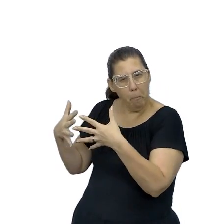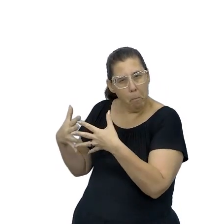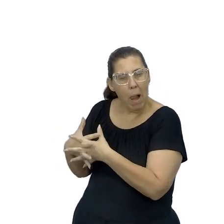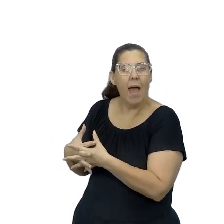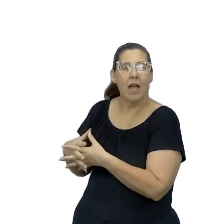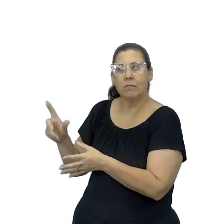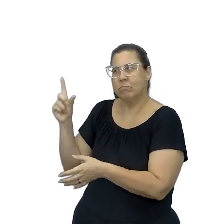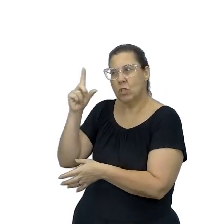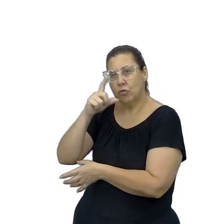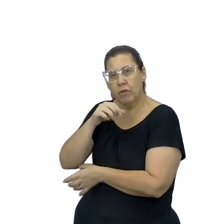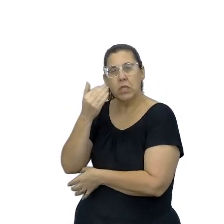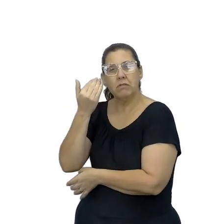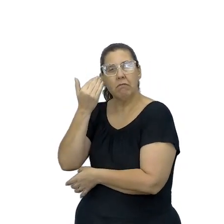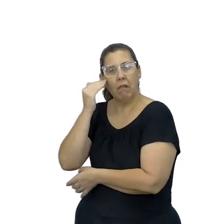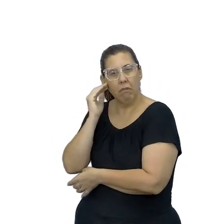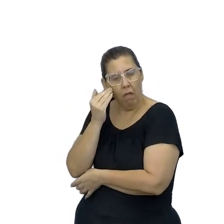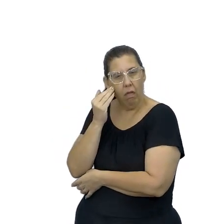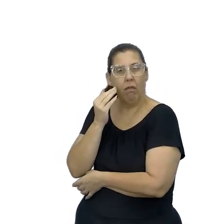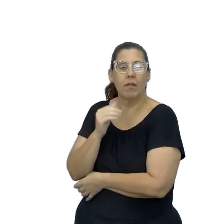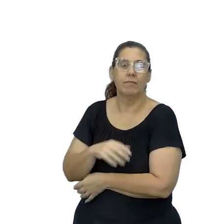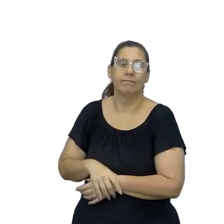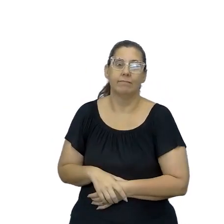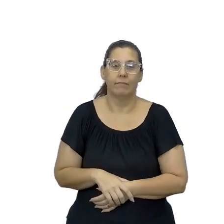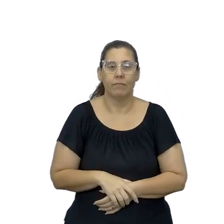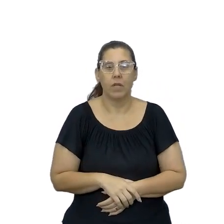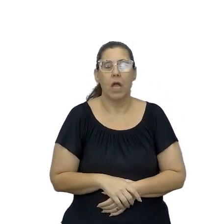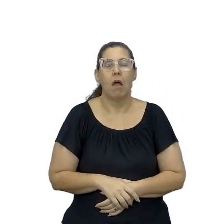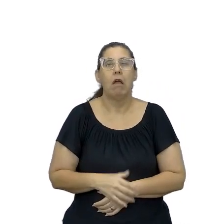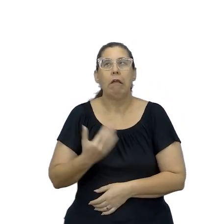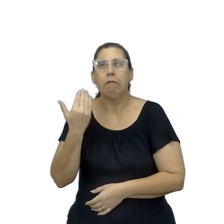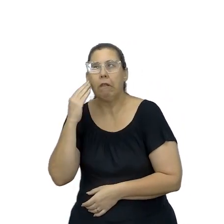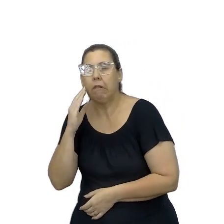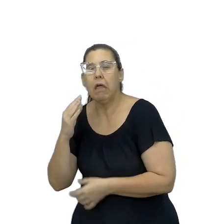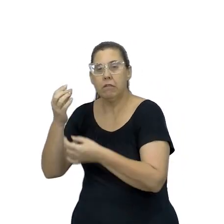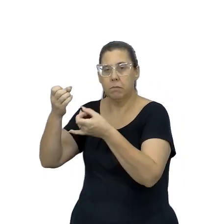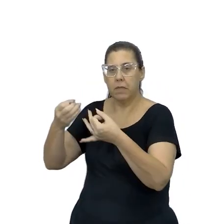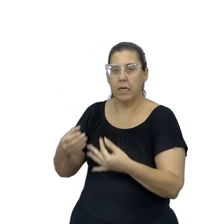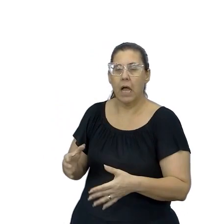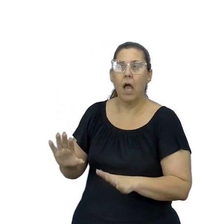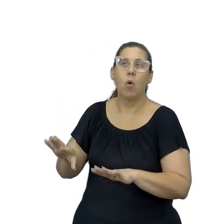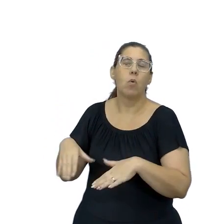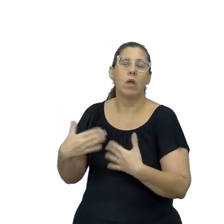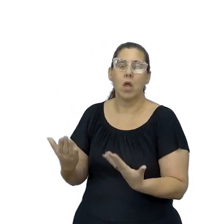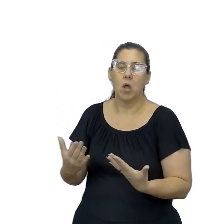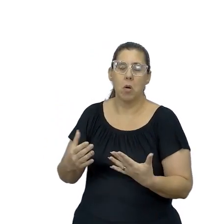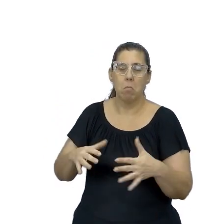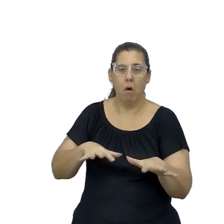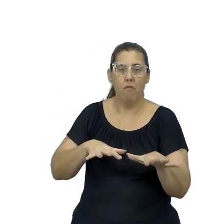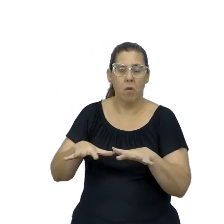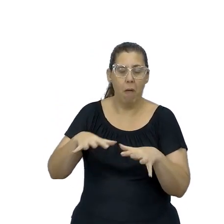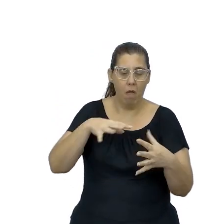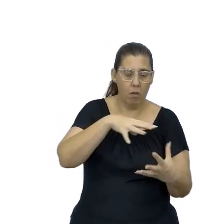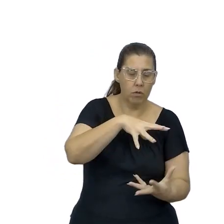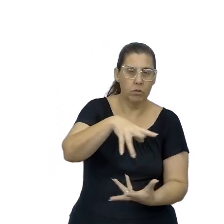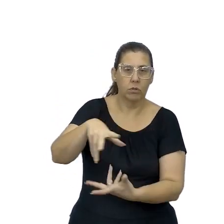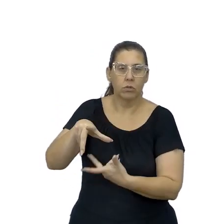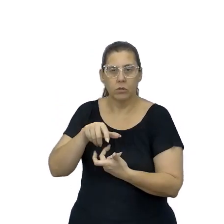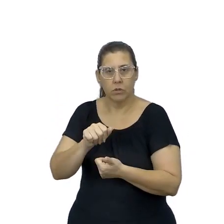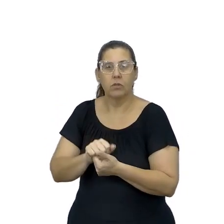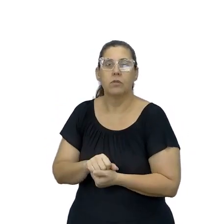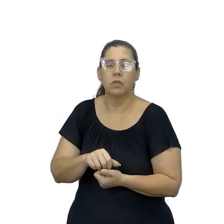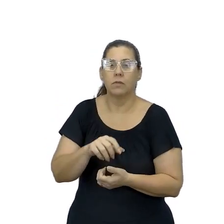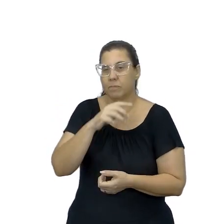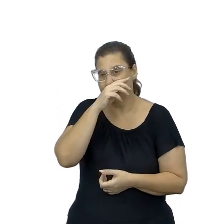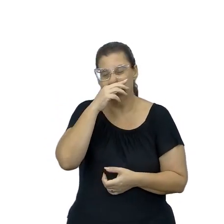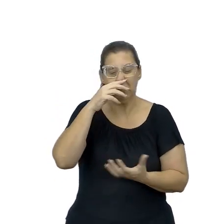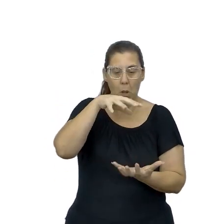ó. Então, no sexto ano, reconhecer e explicar que movimentos de rotação e translação da Terra e da inclinação